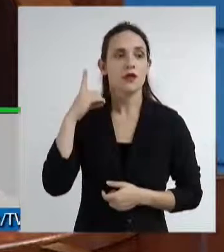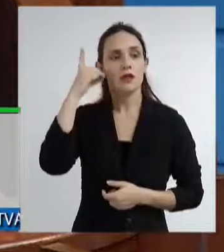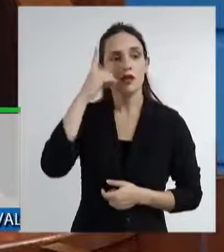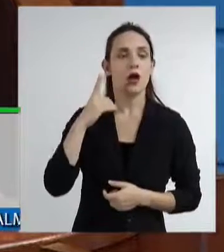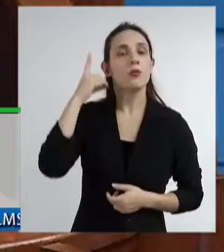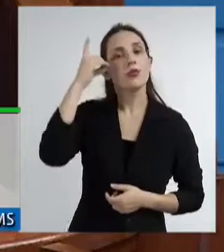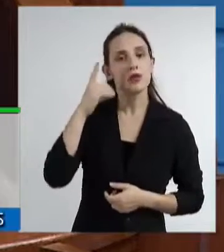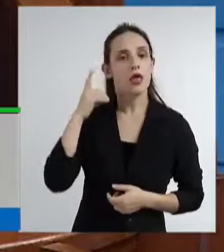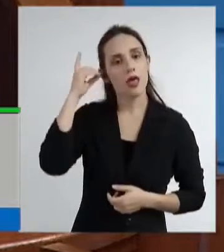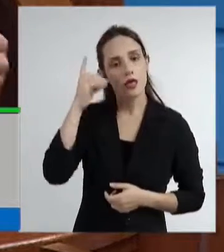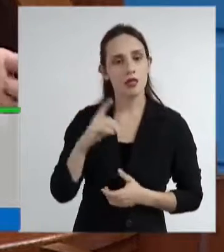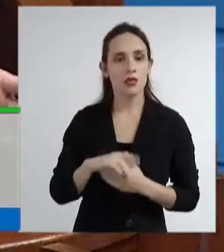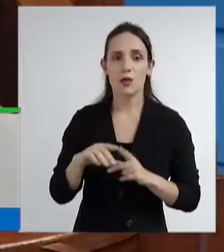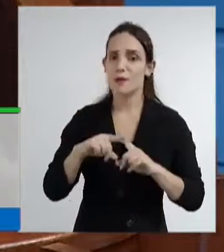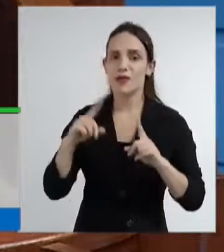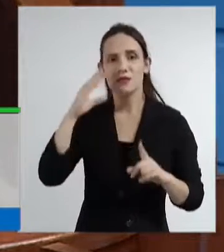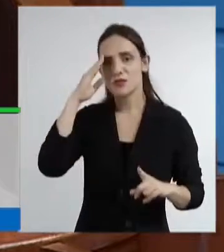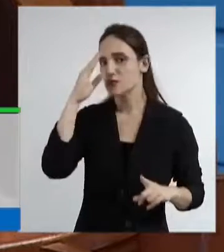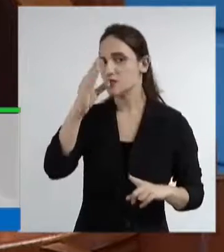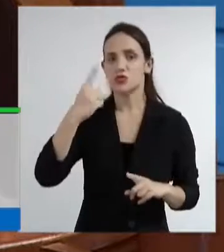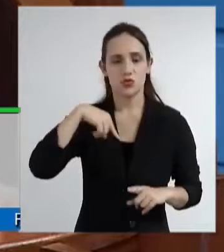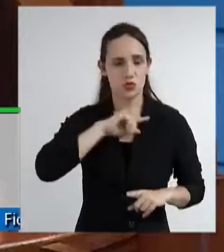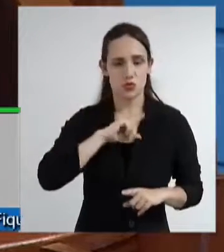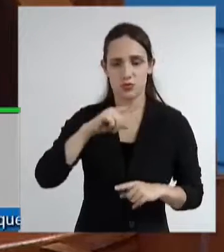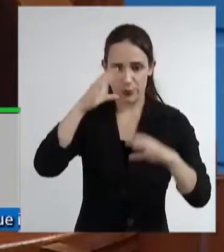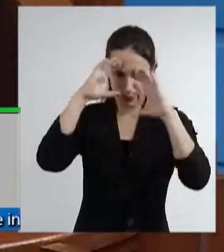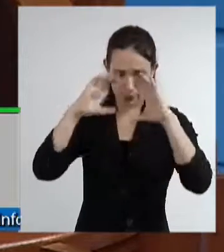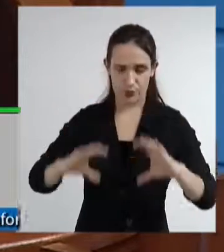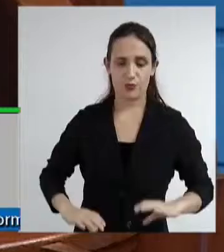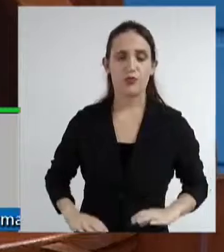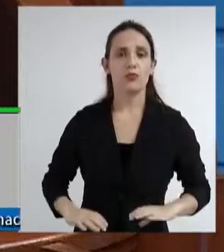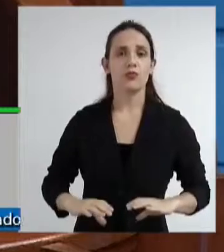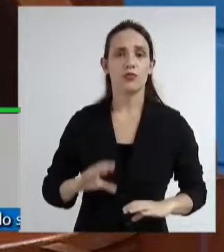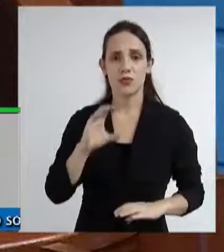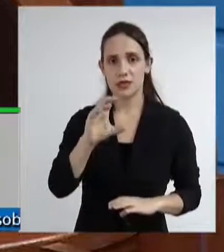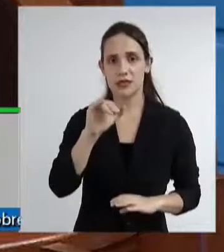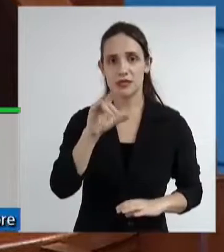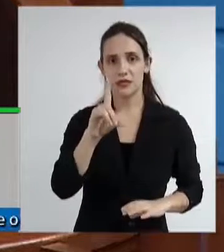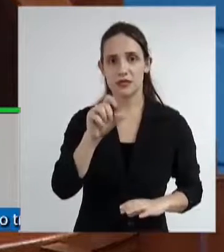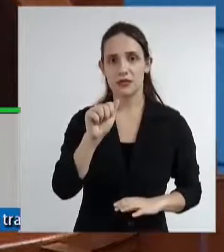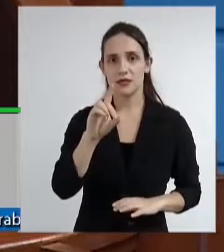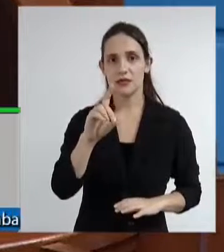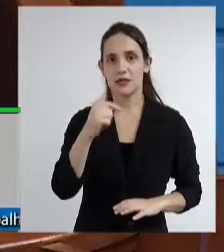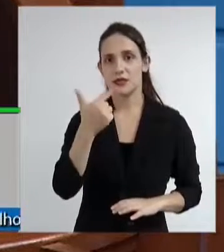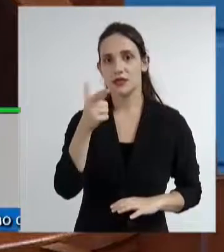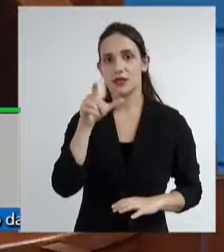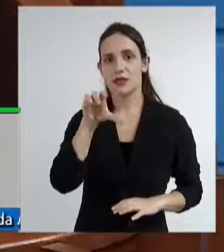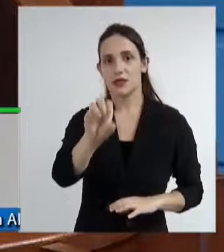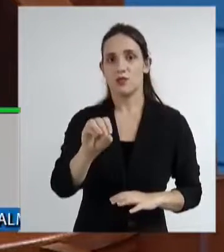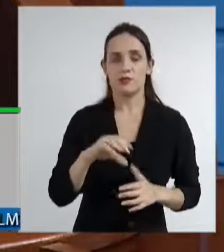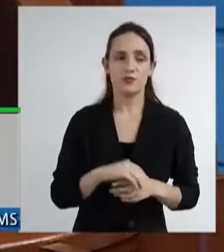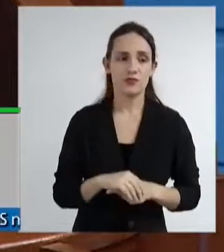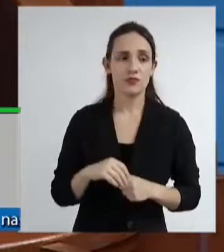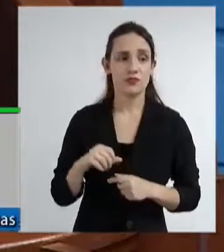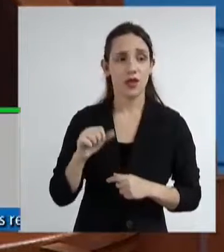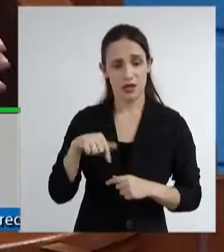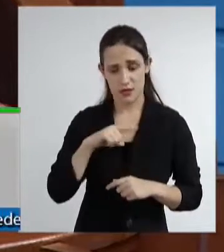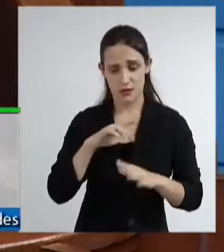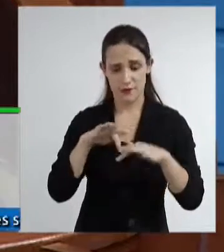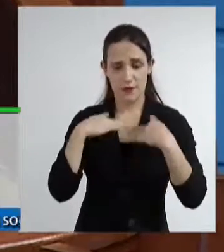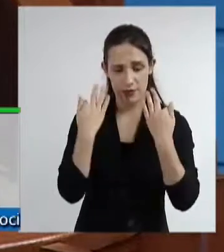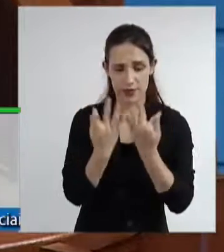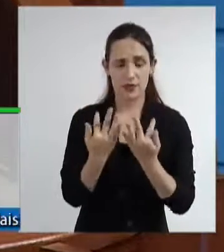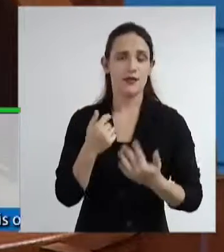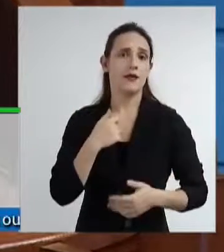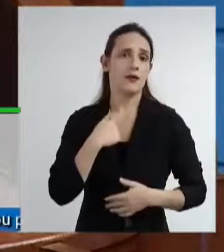estaduais aqui, mas, acima disso, somos cidadãos. Aqui é que as nossas famílias vivem, aqui é que os